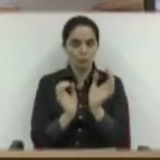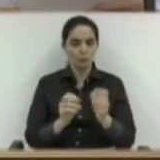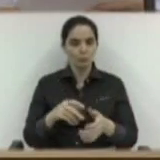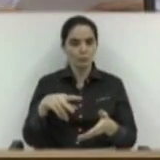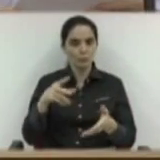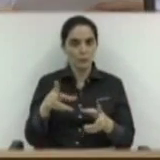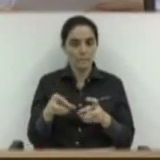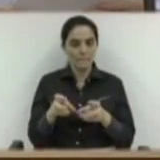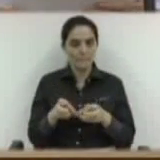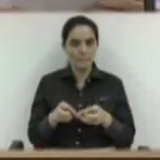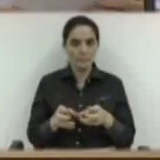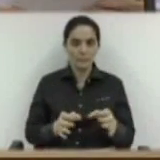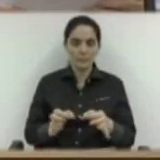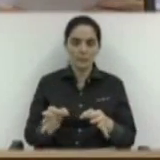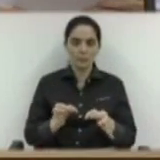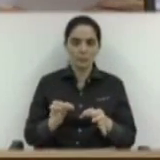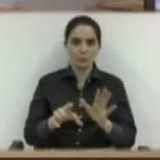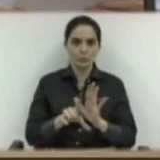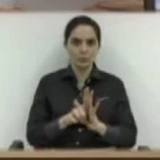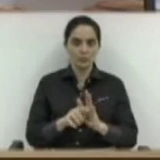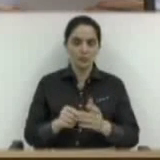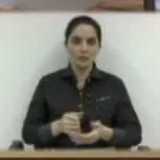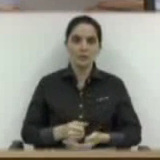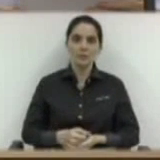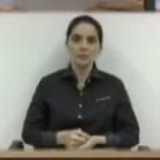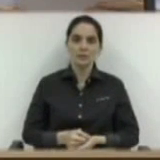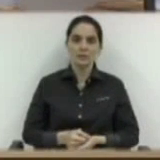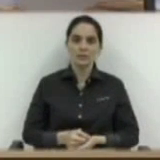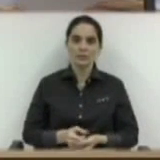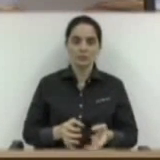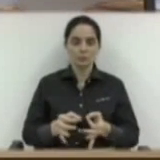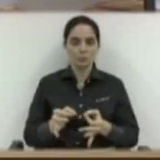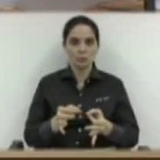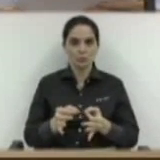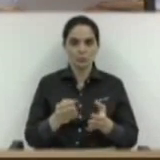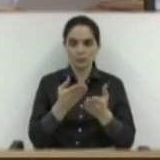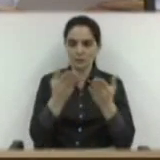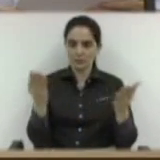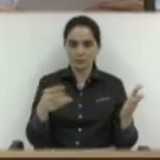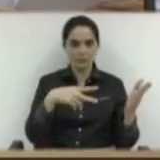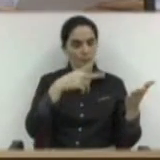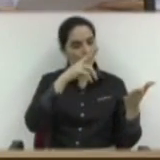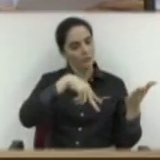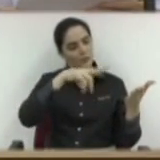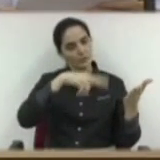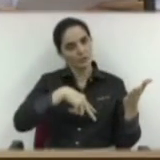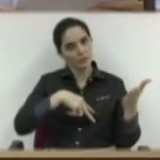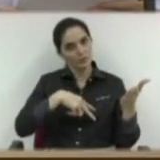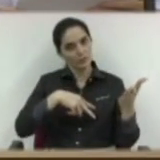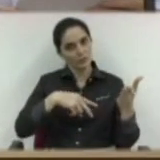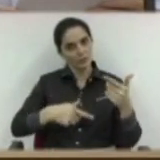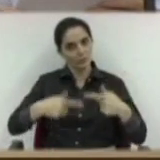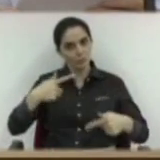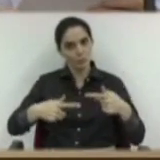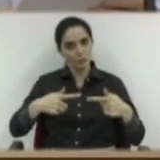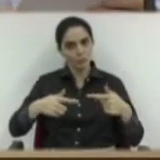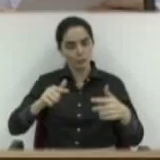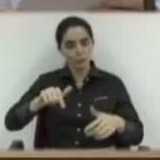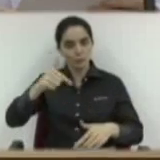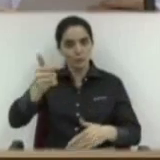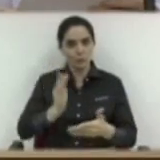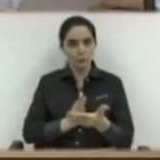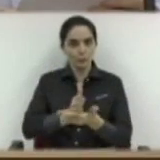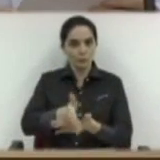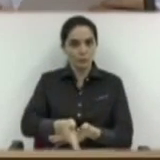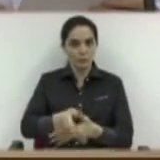de lei ora apresentado. Solicitamos que a presente proposta de lei seja apreciada, discutida e, ao final, aprovada pelos